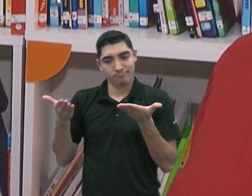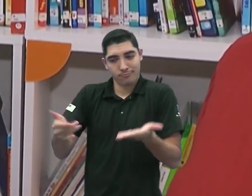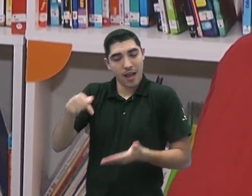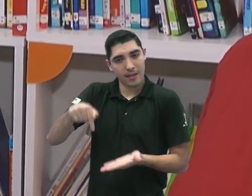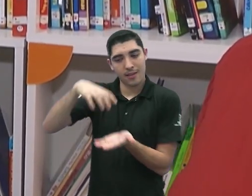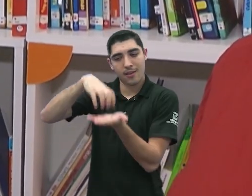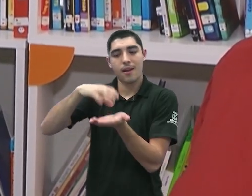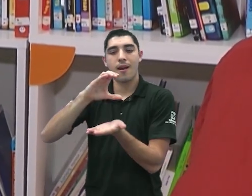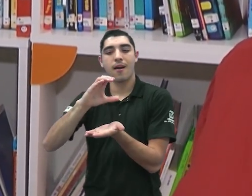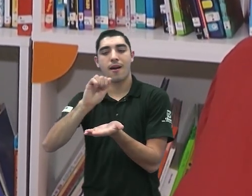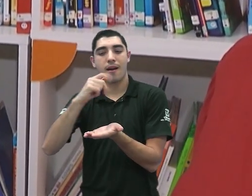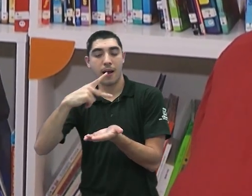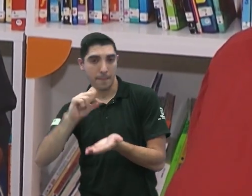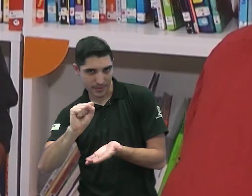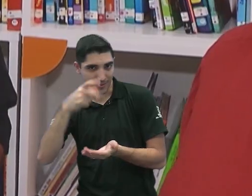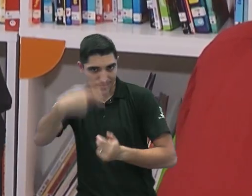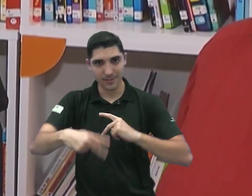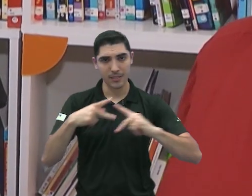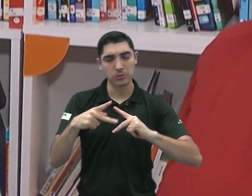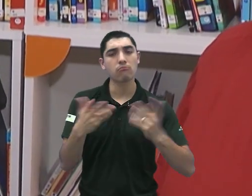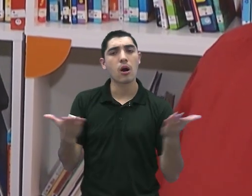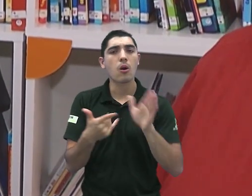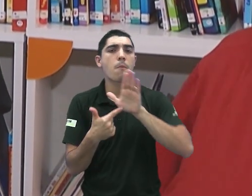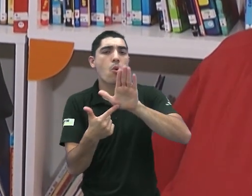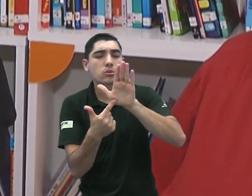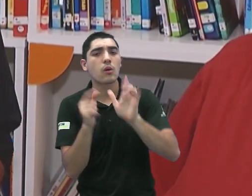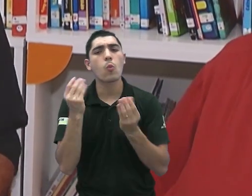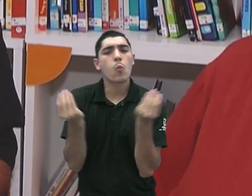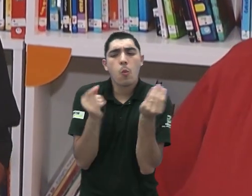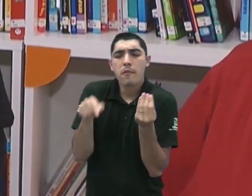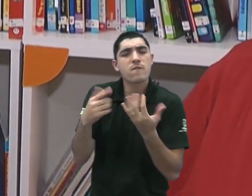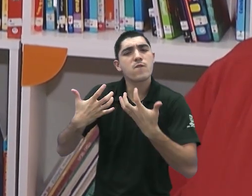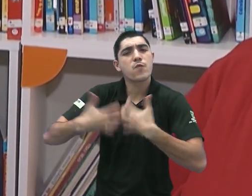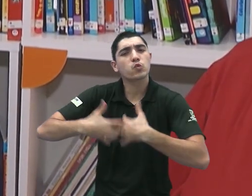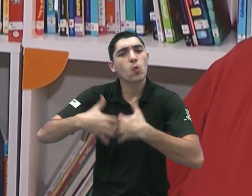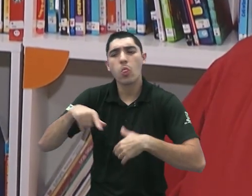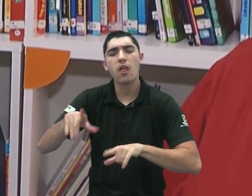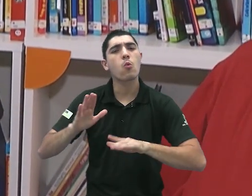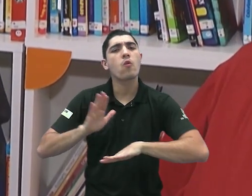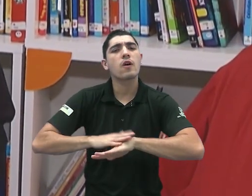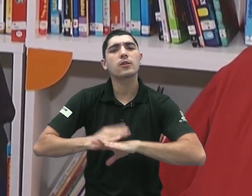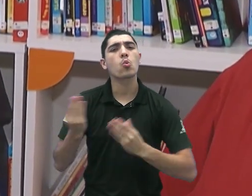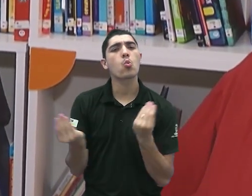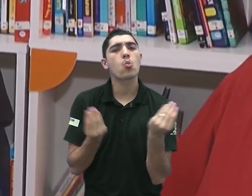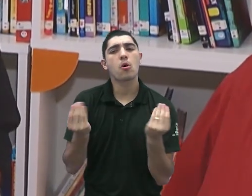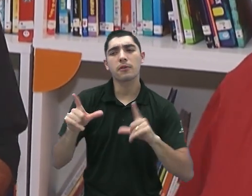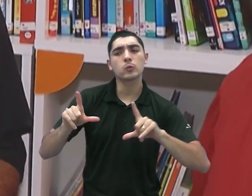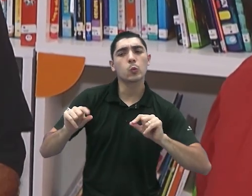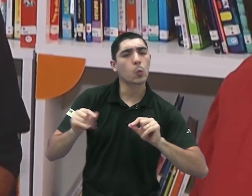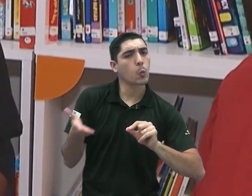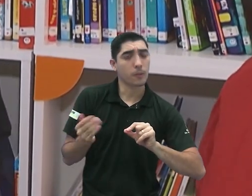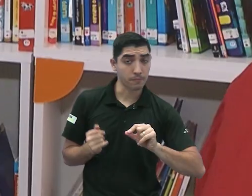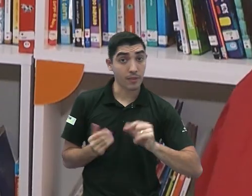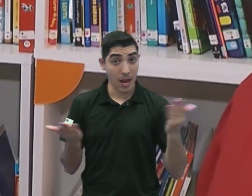no CAPS em São José dos Campos para saber um pouquinho mais de como funciona, né, esse serviço aqui na cidade. E para